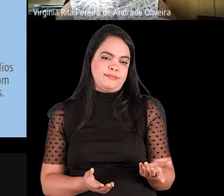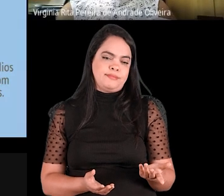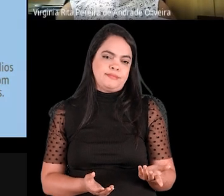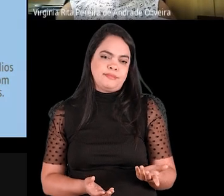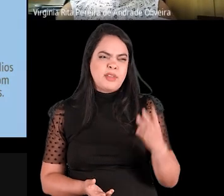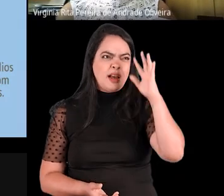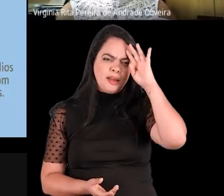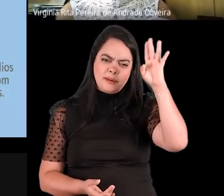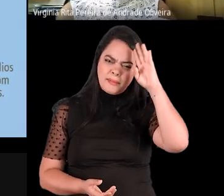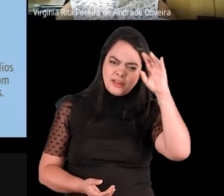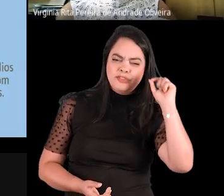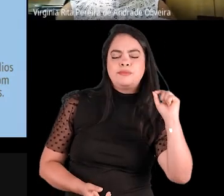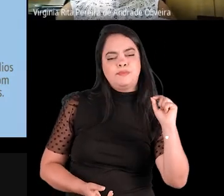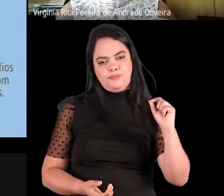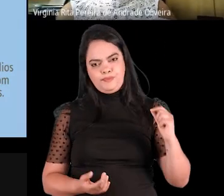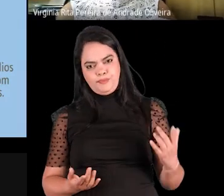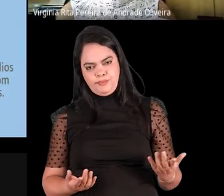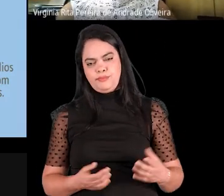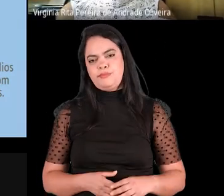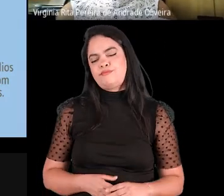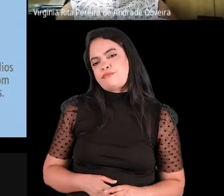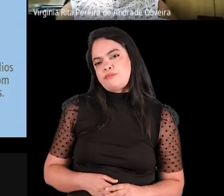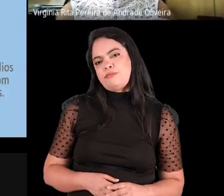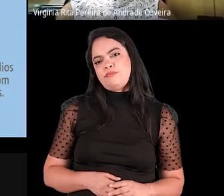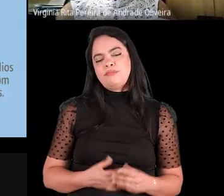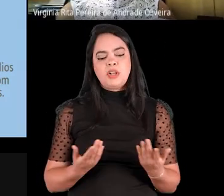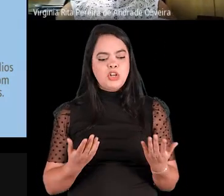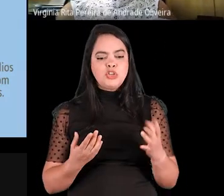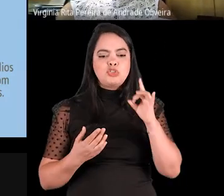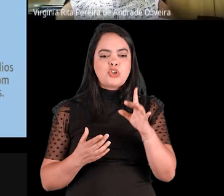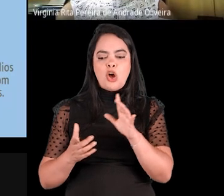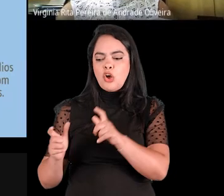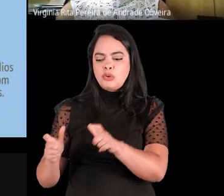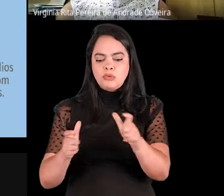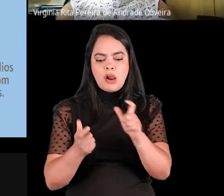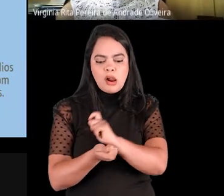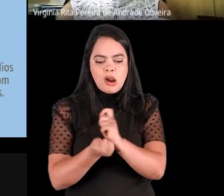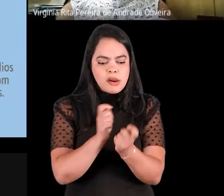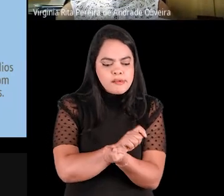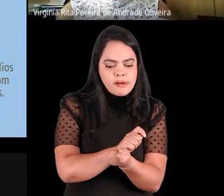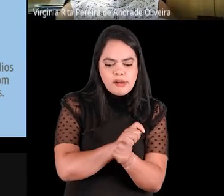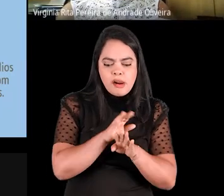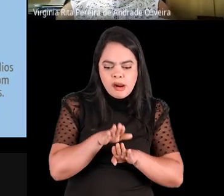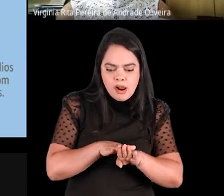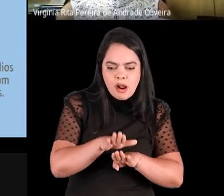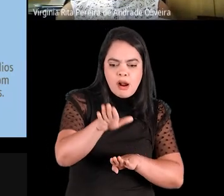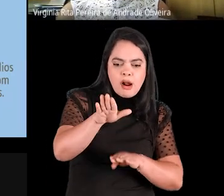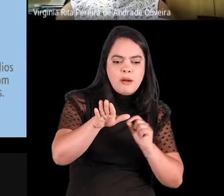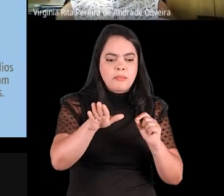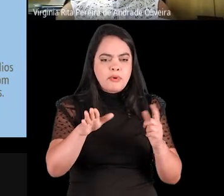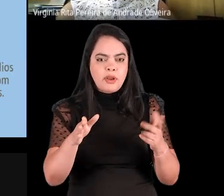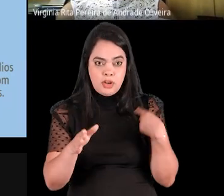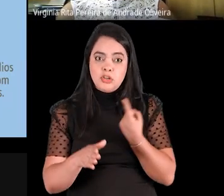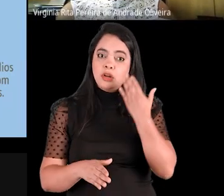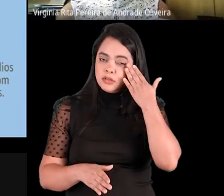além, né, dessa questão de adequar espaços físicos, né, e já ampliando esse olhar que os espaços devem